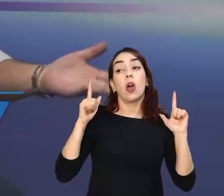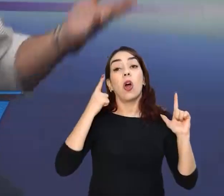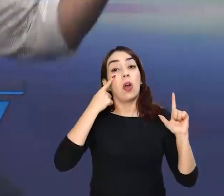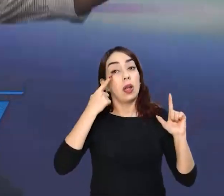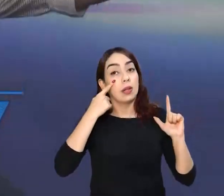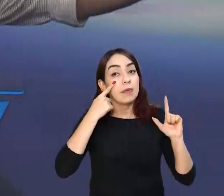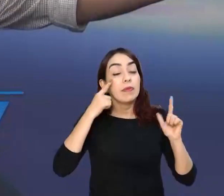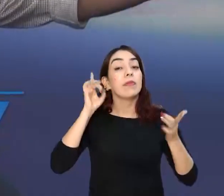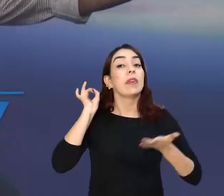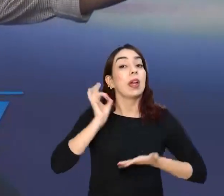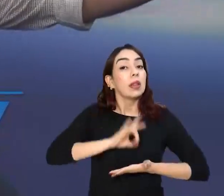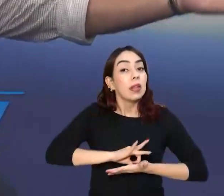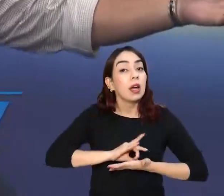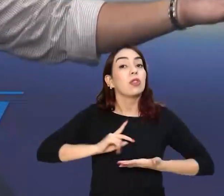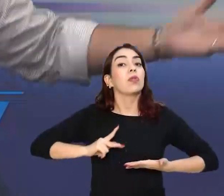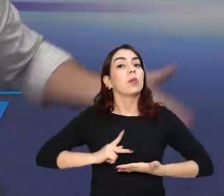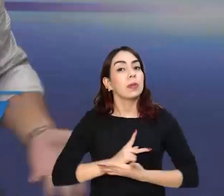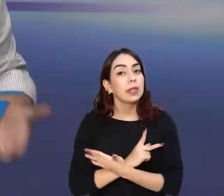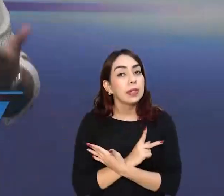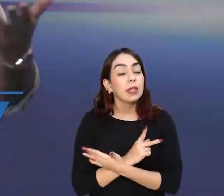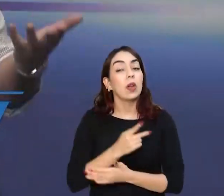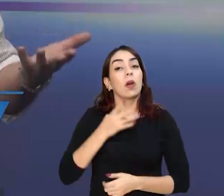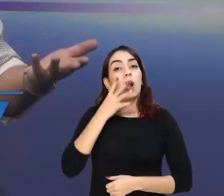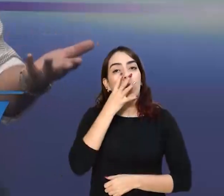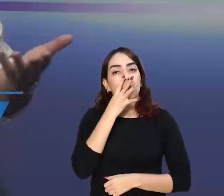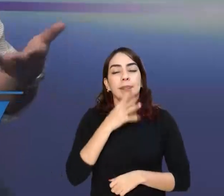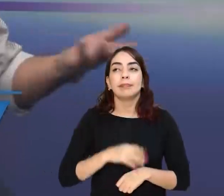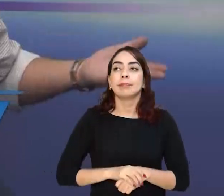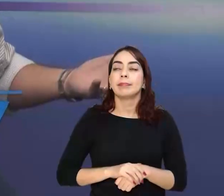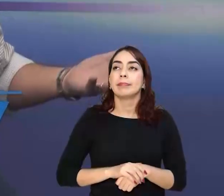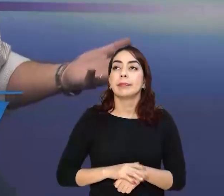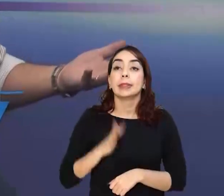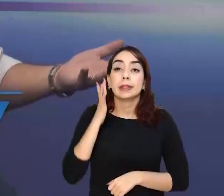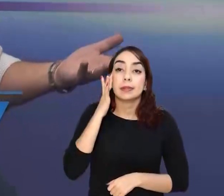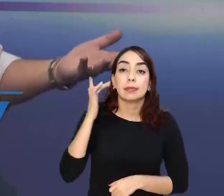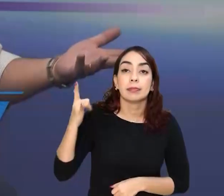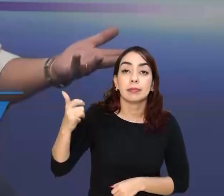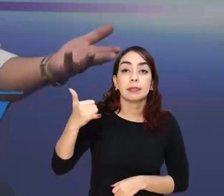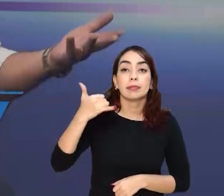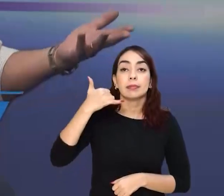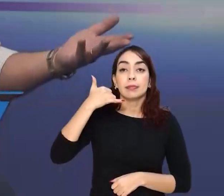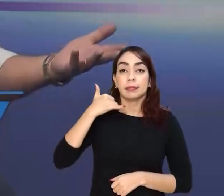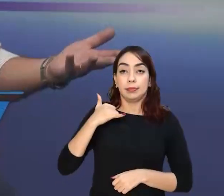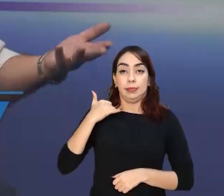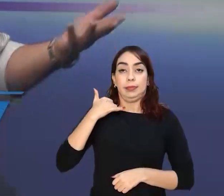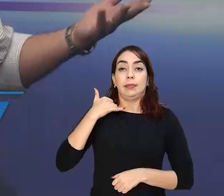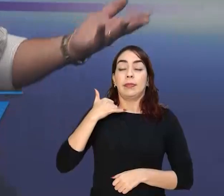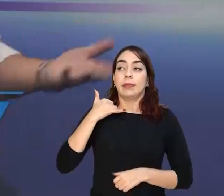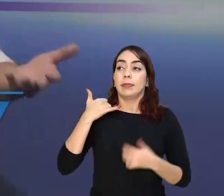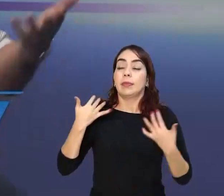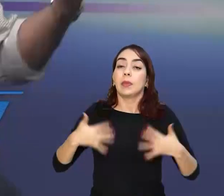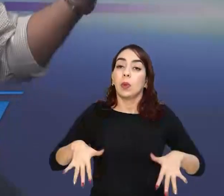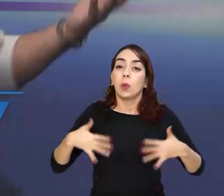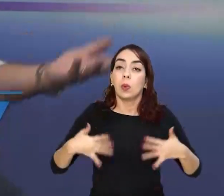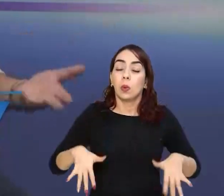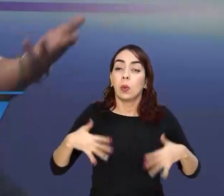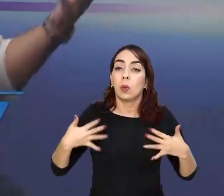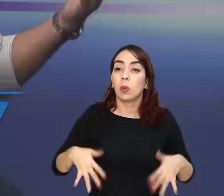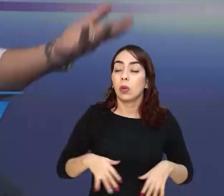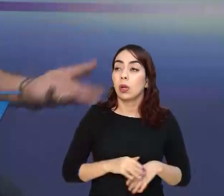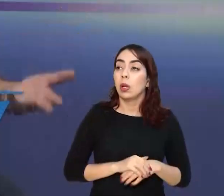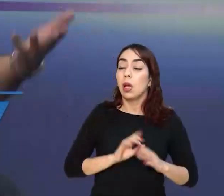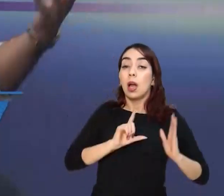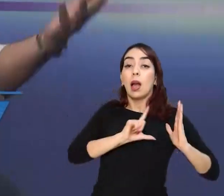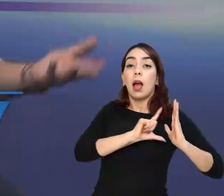fato para ilustrar o que disseram aqui o Graziano. Ligou para mim e disse: meu amigo Carlos Silva. Tem condição, quando disse aqui, o patrocinador paga. A gente tá